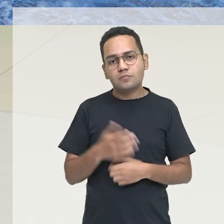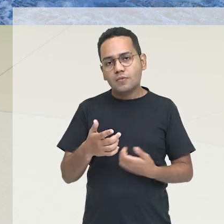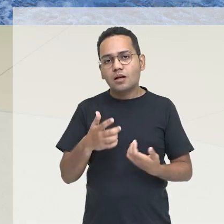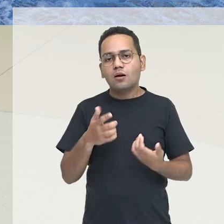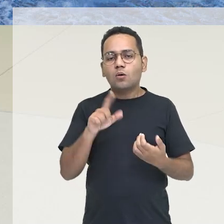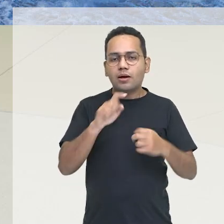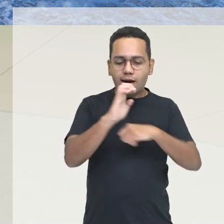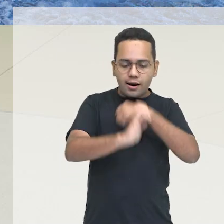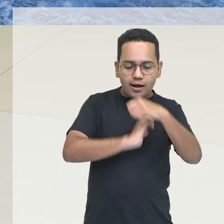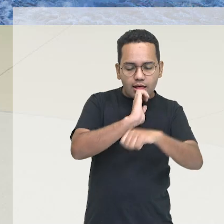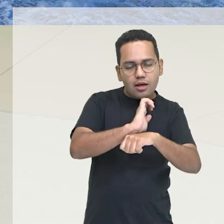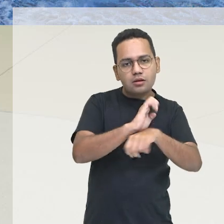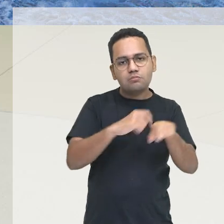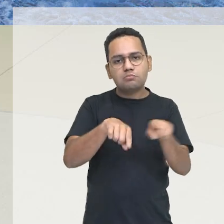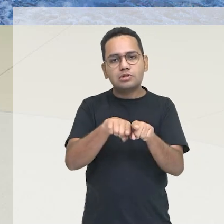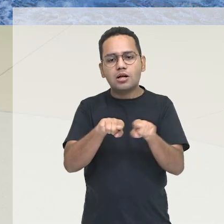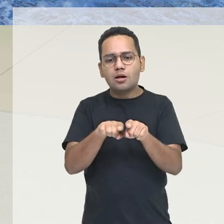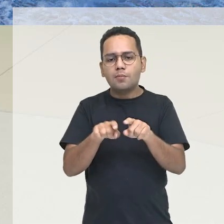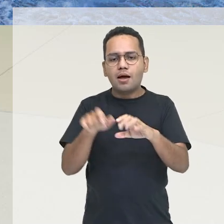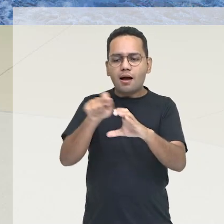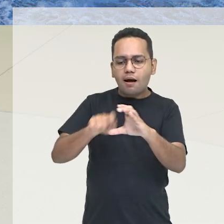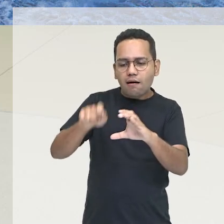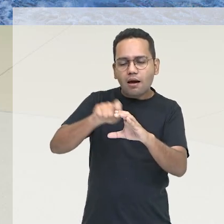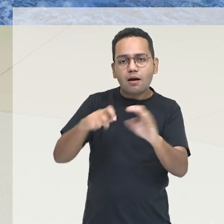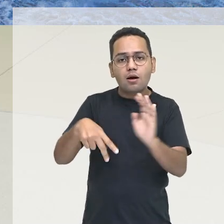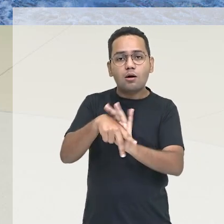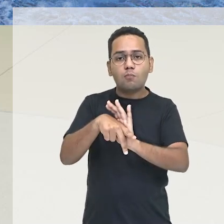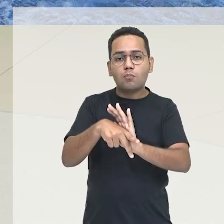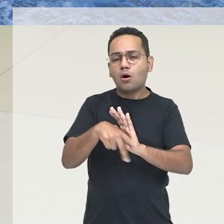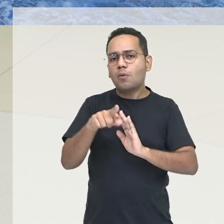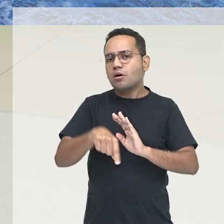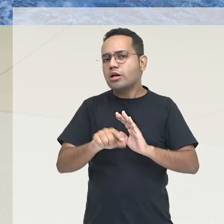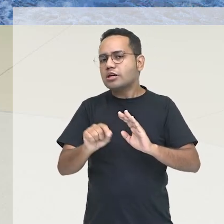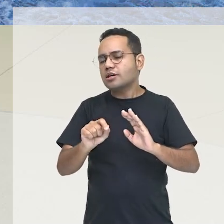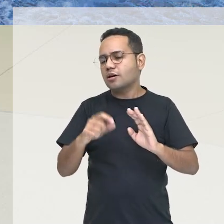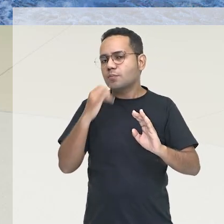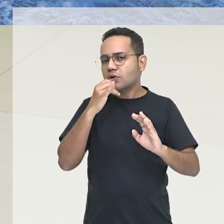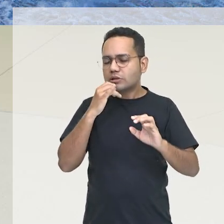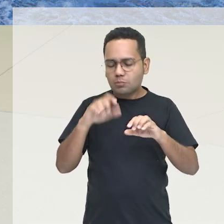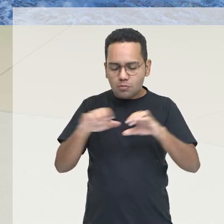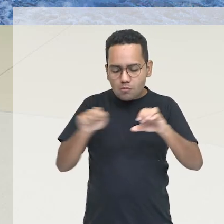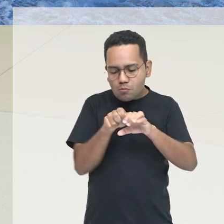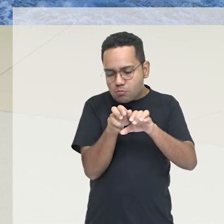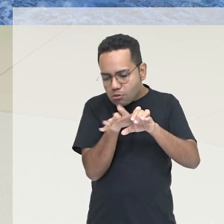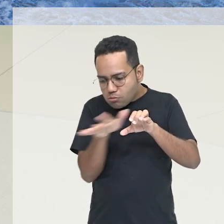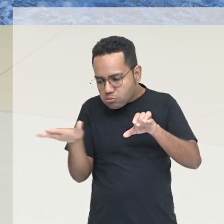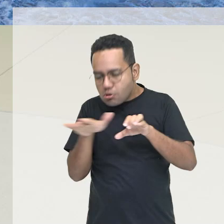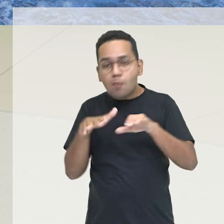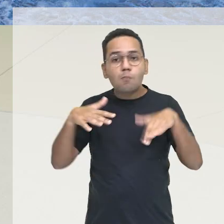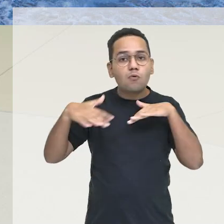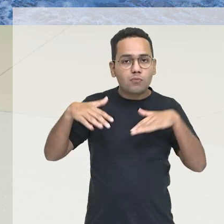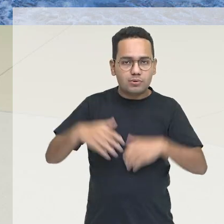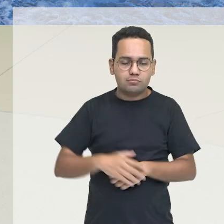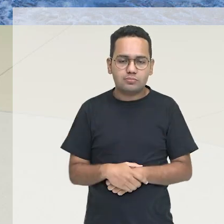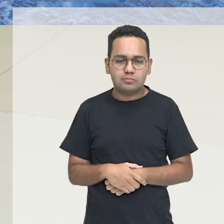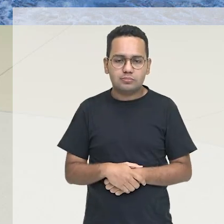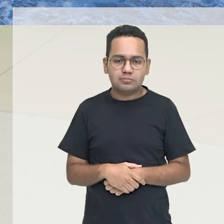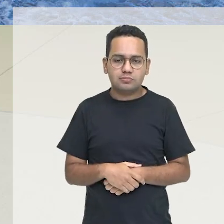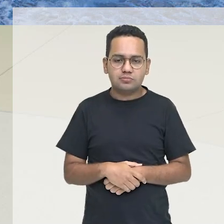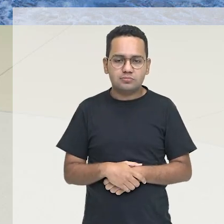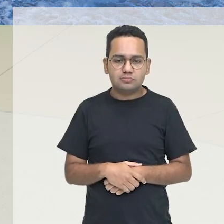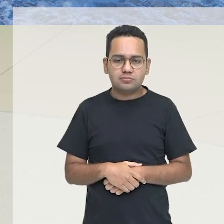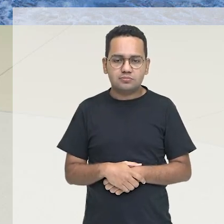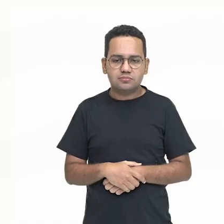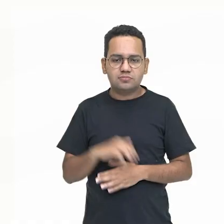ou as cargas elétricas em movimento. E agora sim, vamos preparados para falarmos aí da